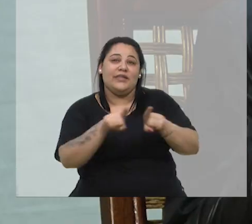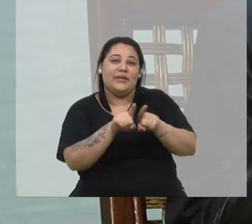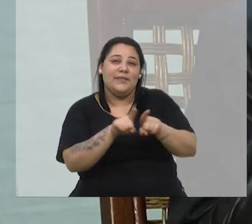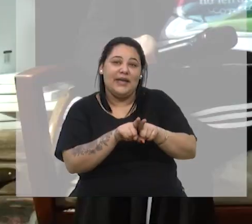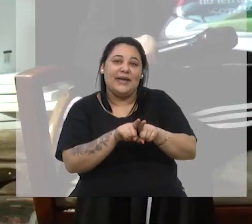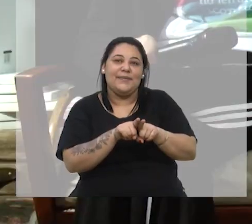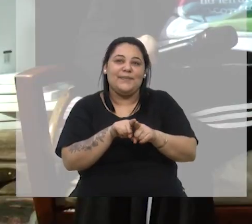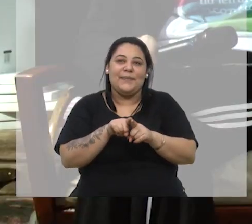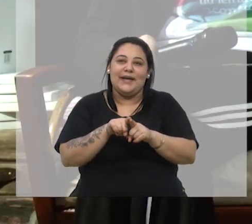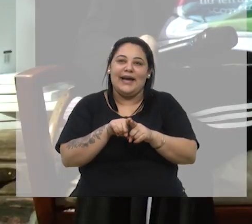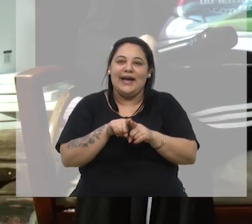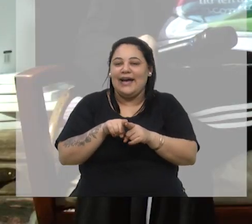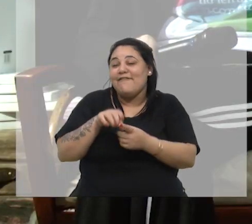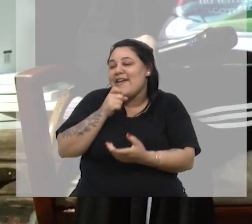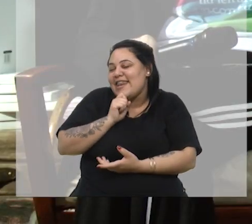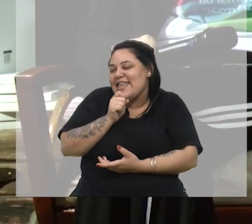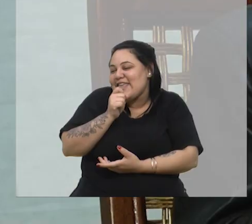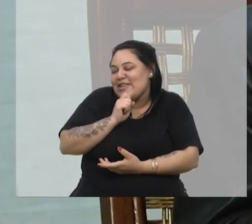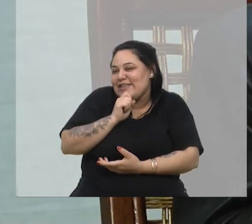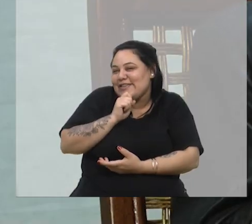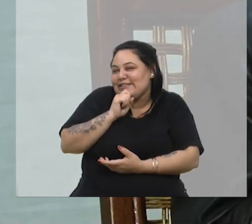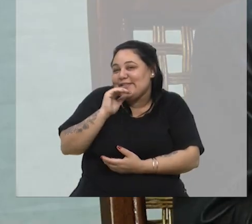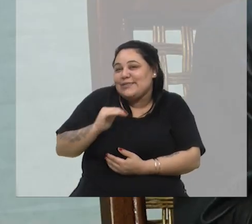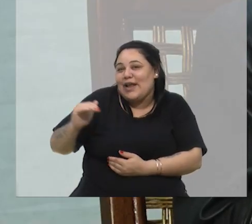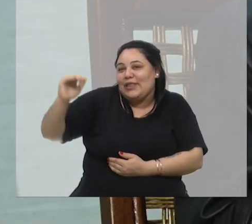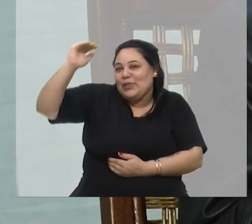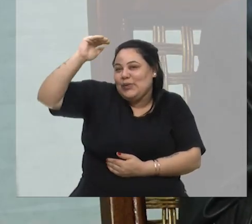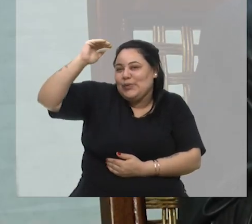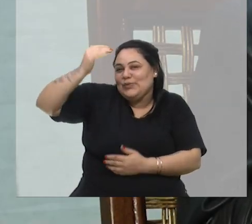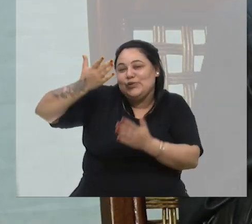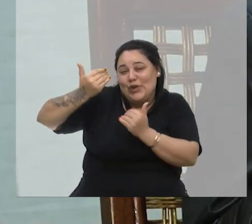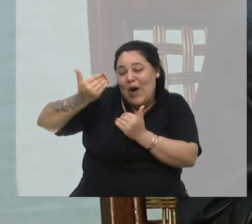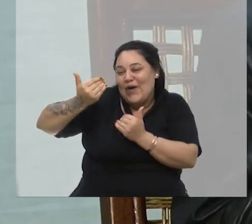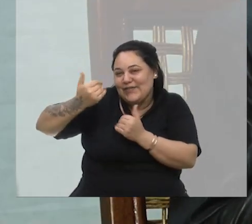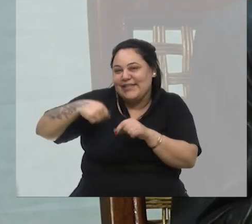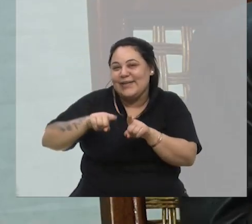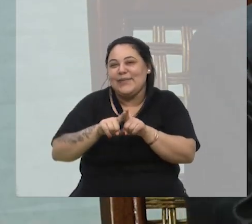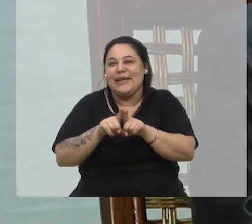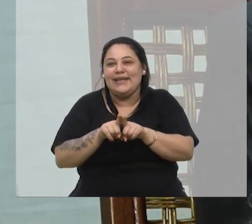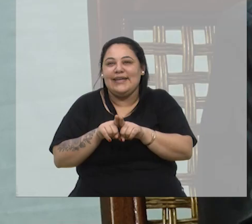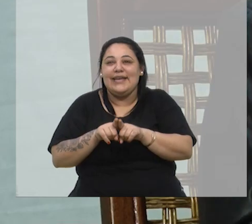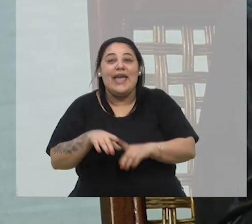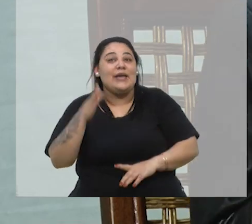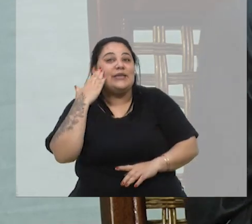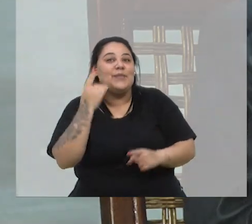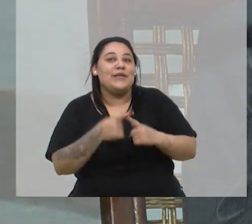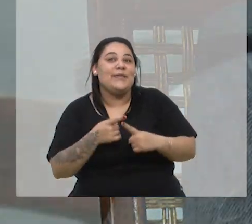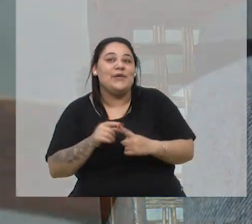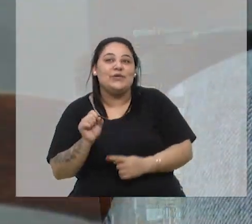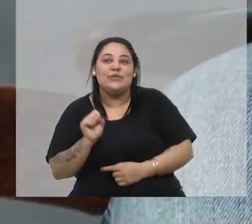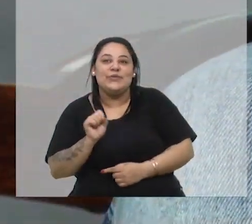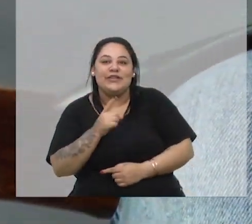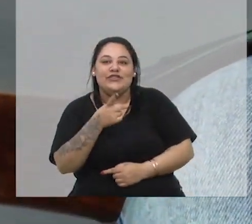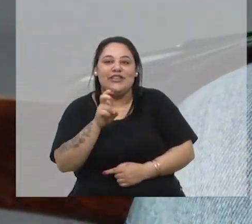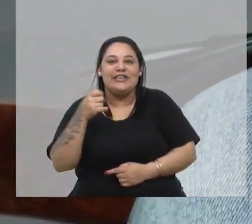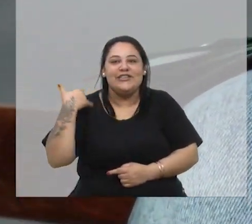Tem bastante coisa voltada para a infância, mas também para idosos,